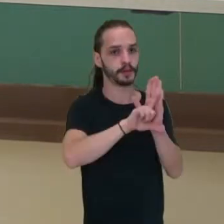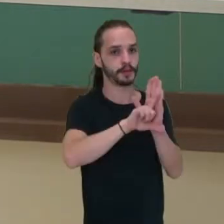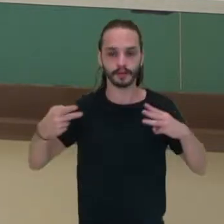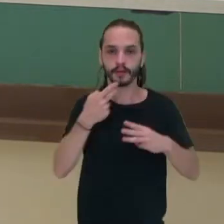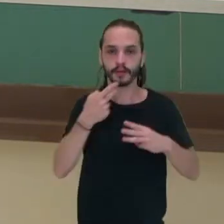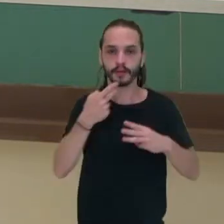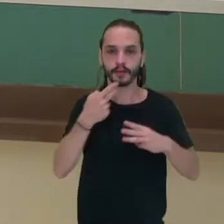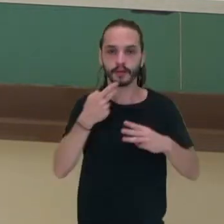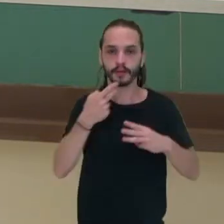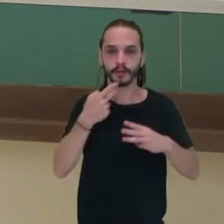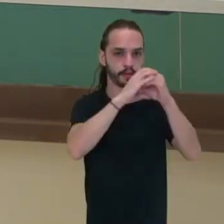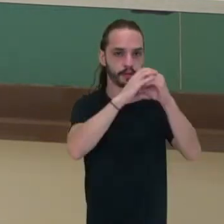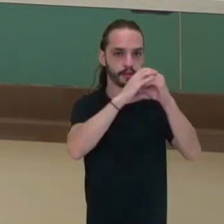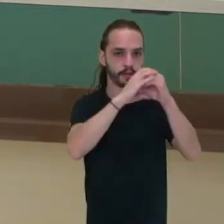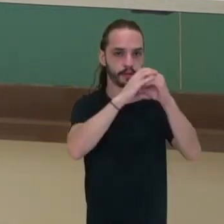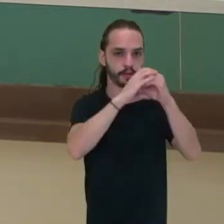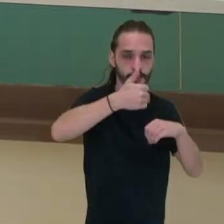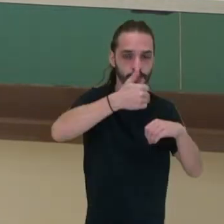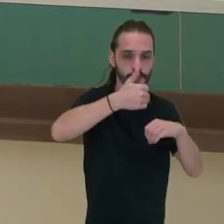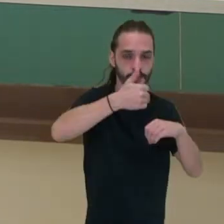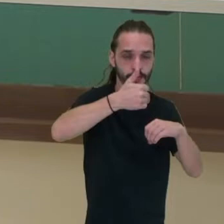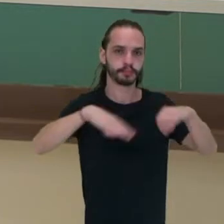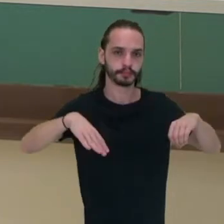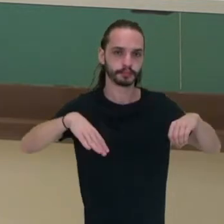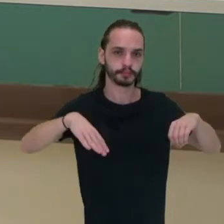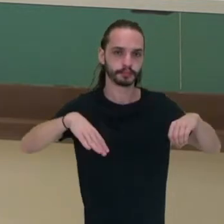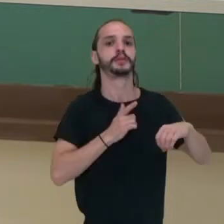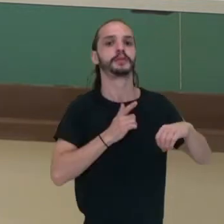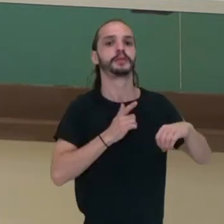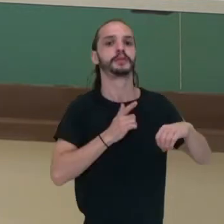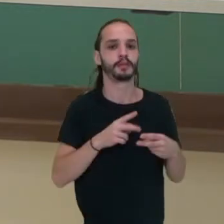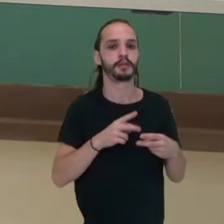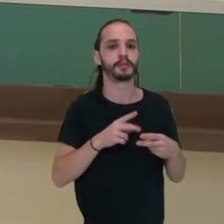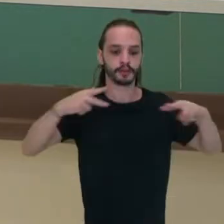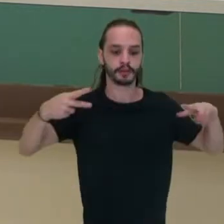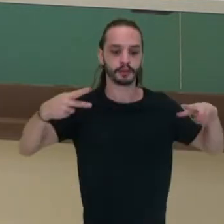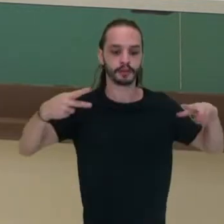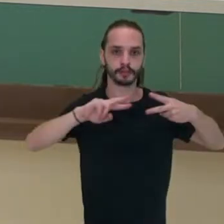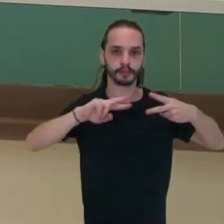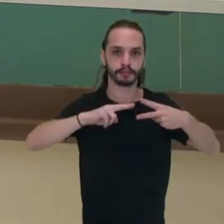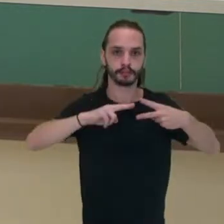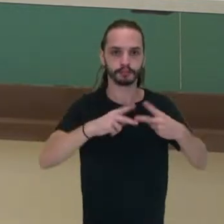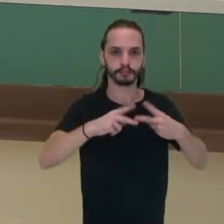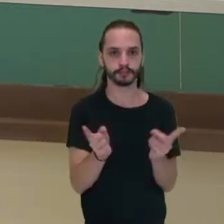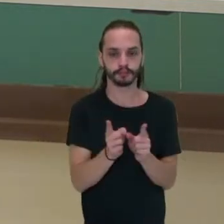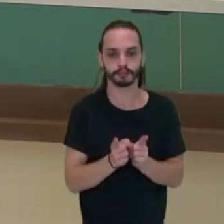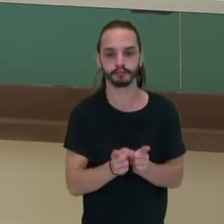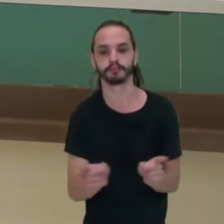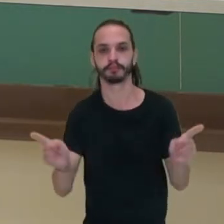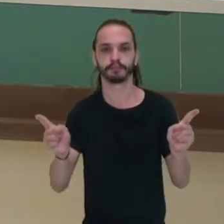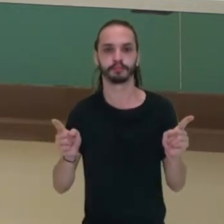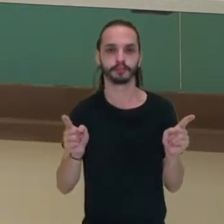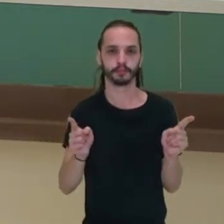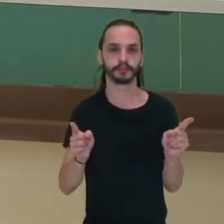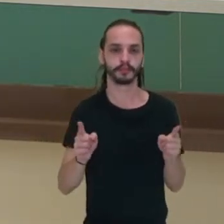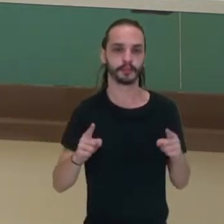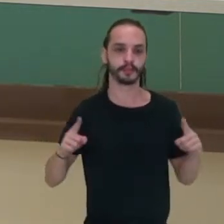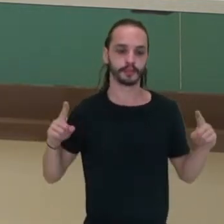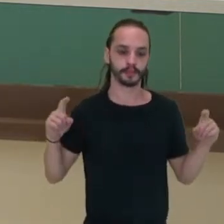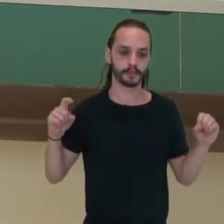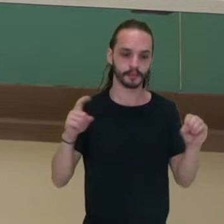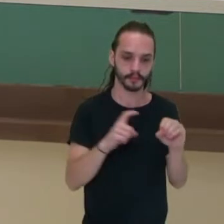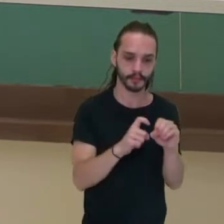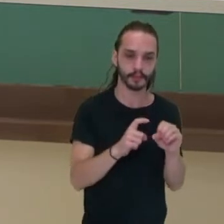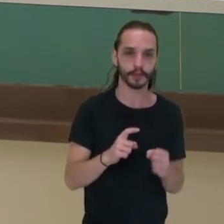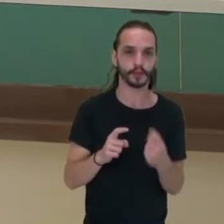da meiose, na primeira etapa ali, os genes já são segregados, são separados, né, nas células. Metade dos gametas tem um